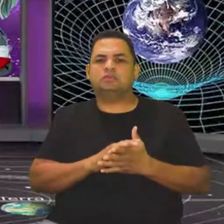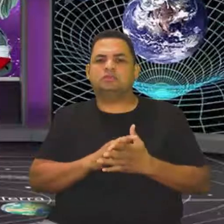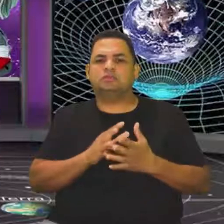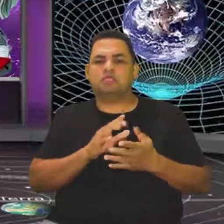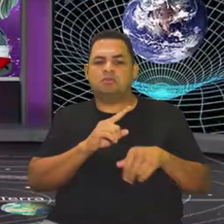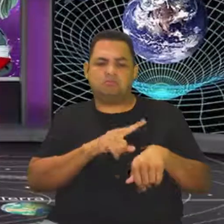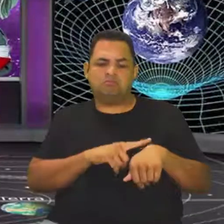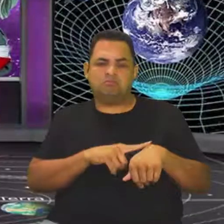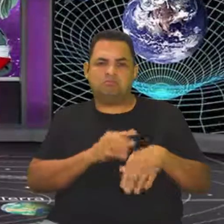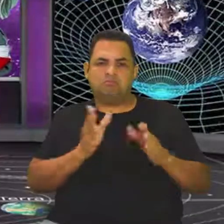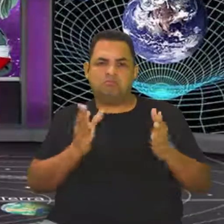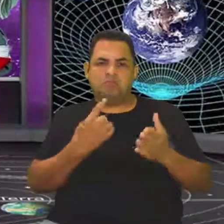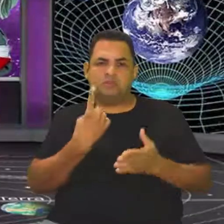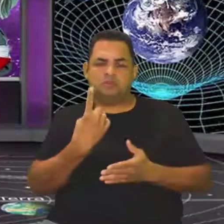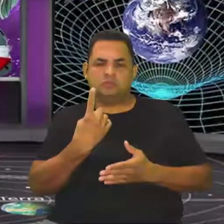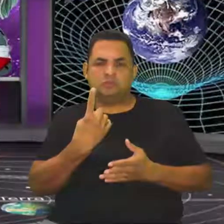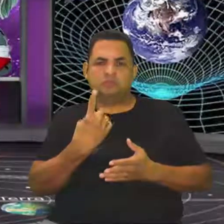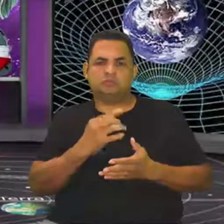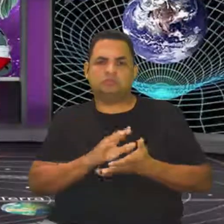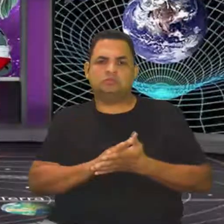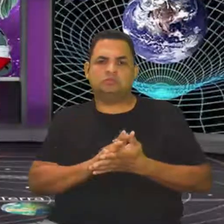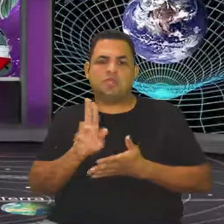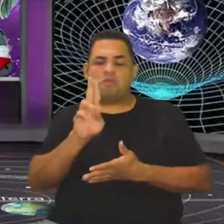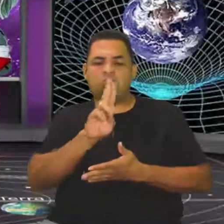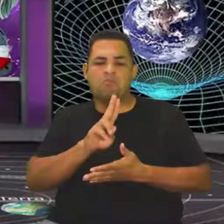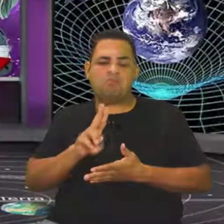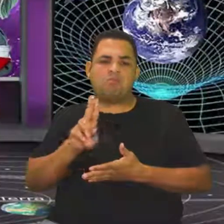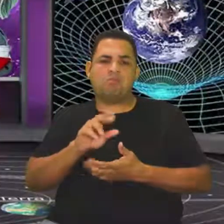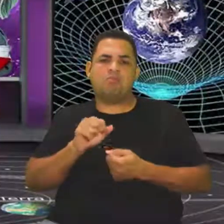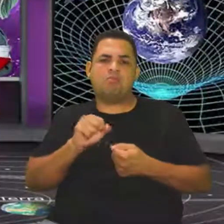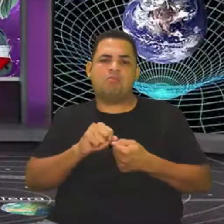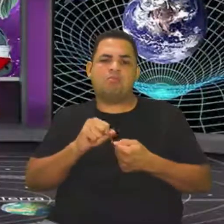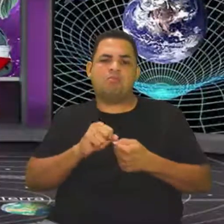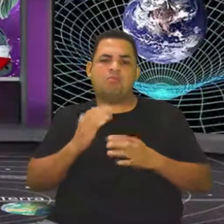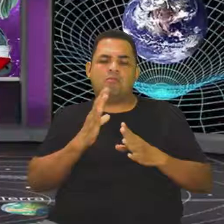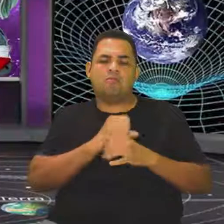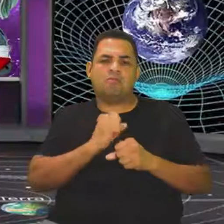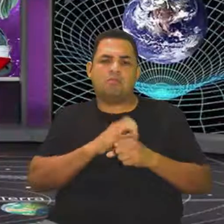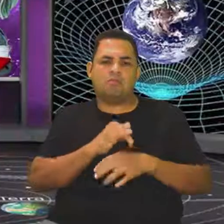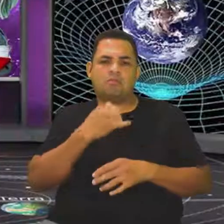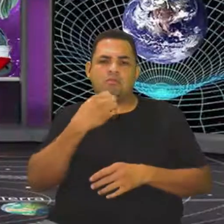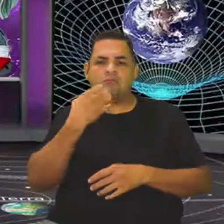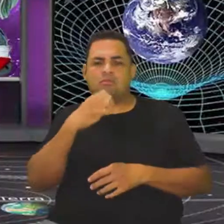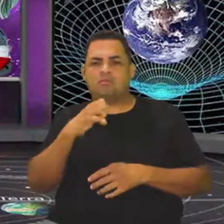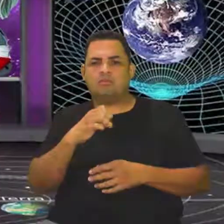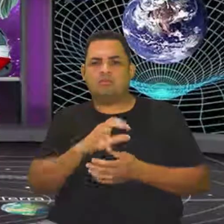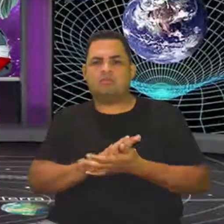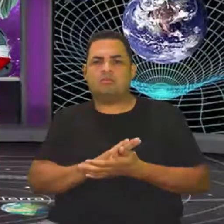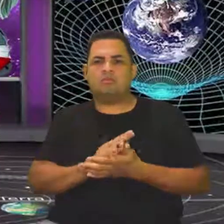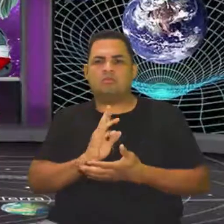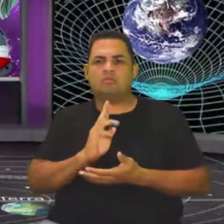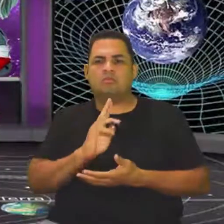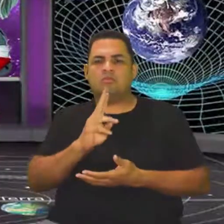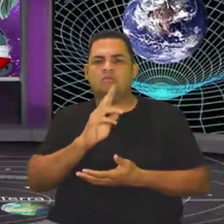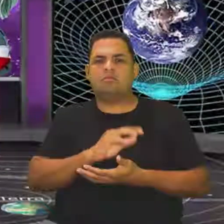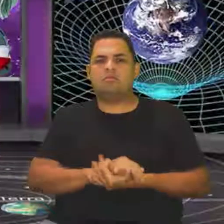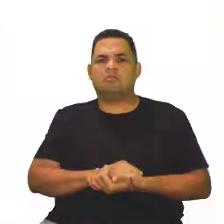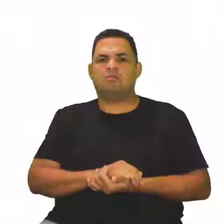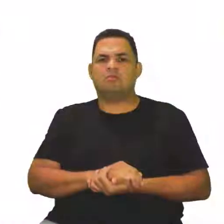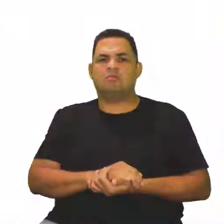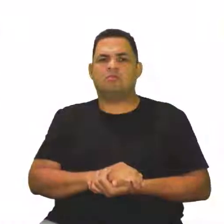ela é maior do que só com um. Então isso é utilizado para se fazer o cálculo da energia, tá bom? Vamos continuar, olha